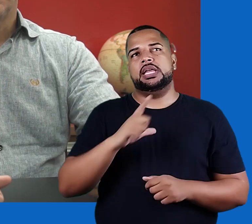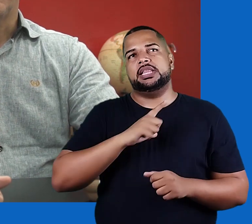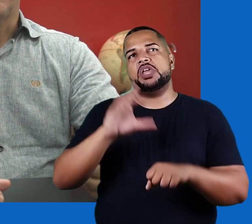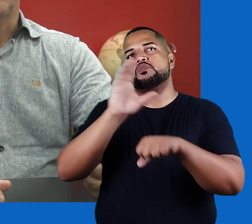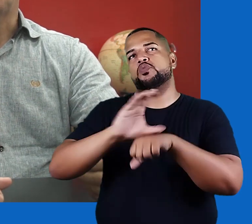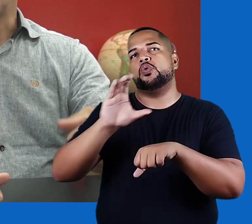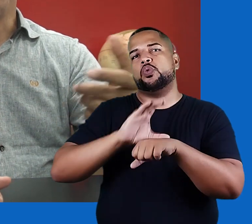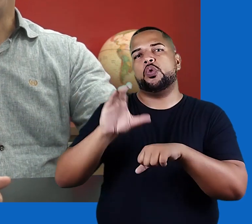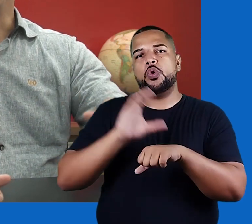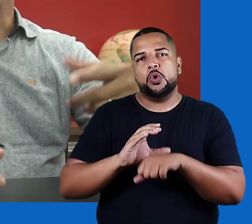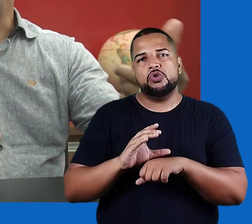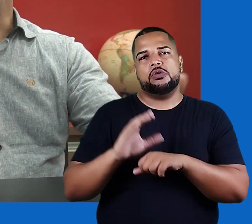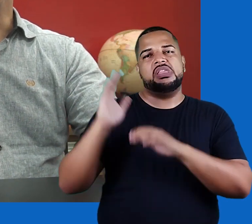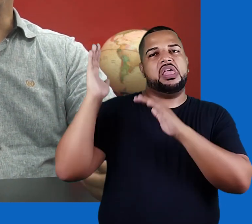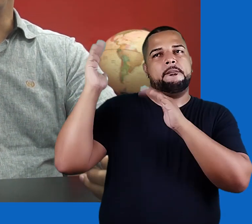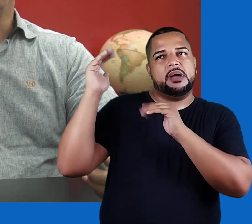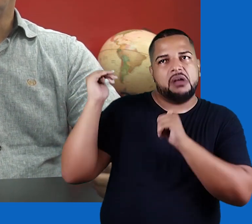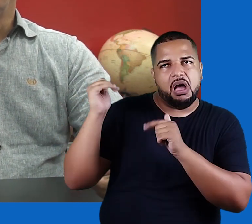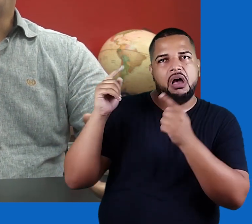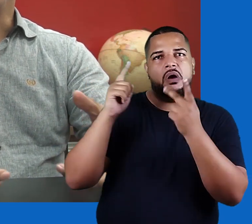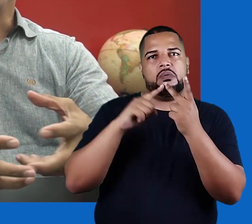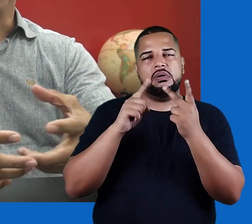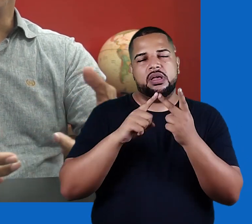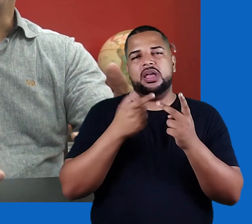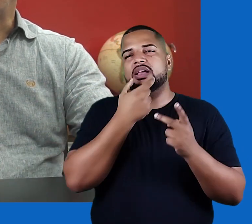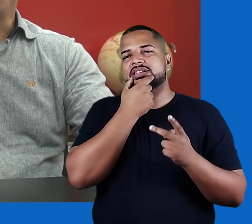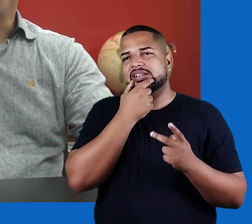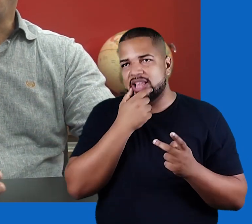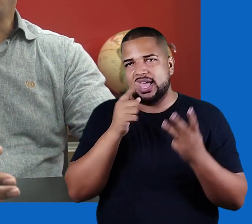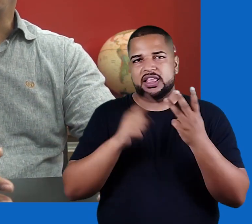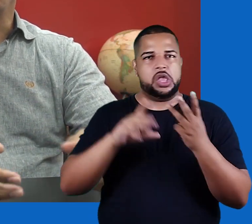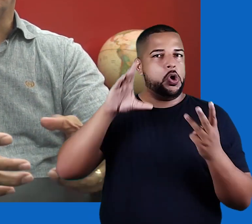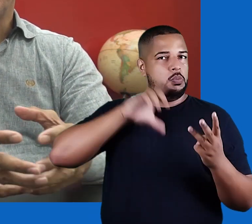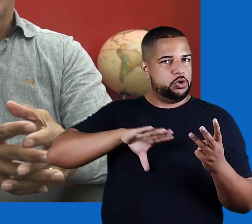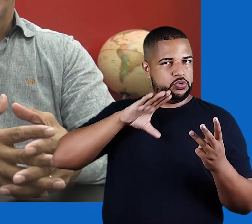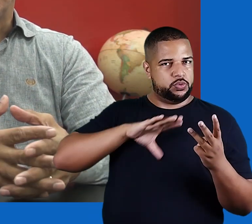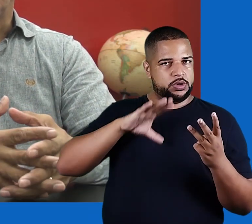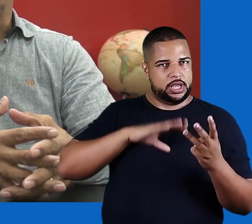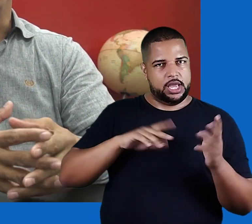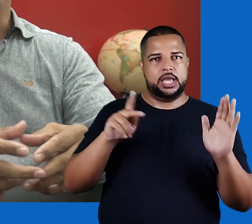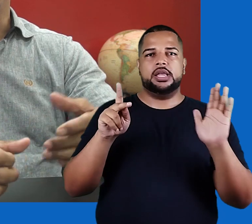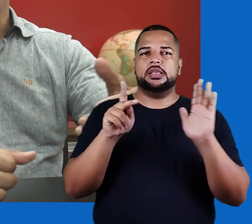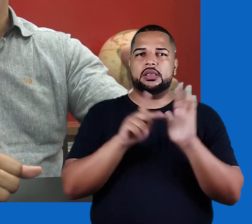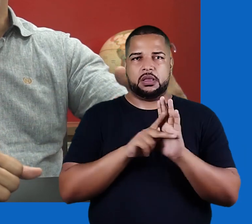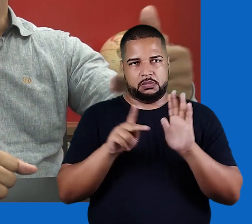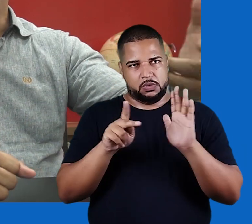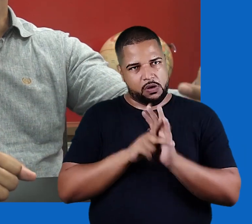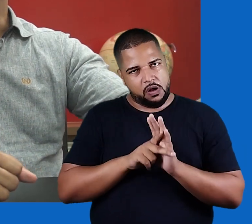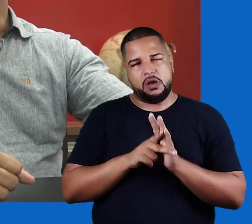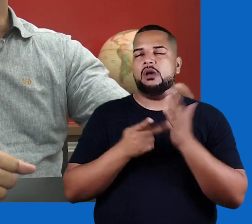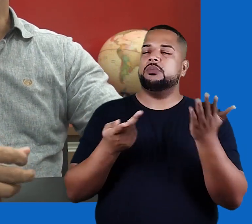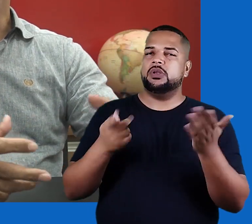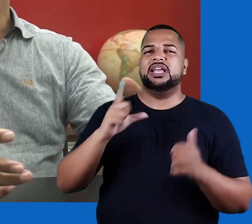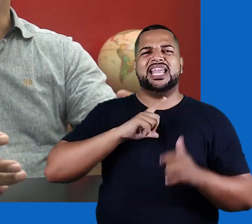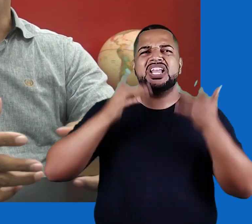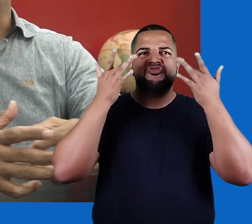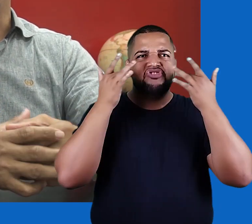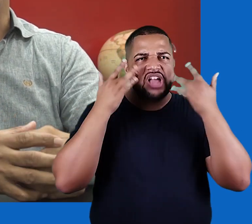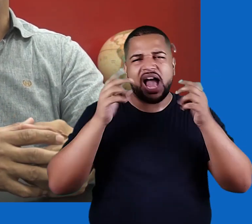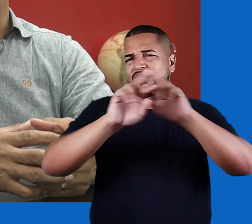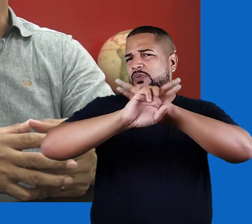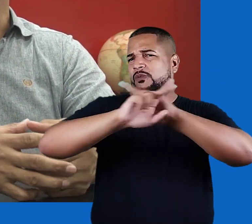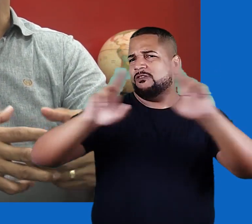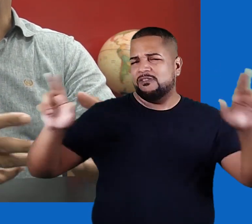línguas espanhol, inglês e português para concurso, nós temos teatro, então uma série de